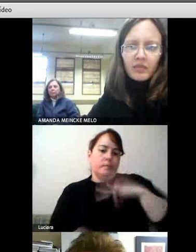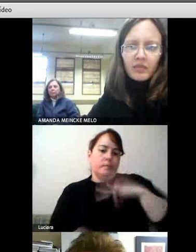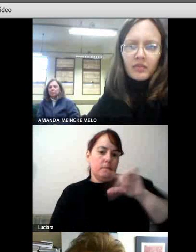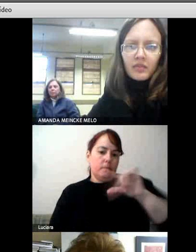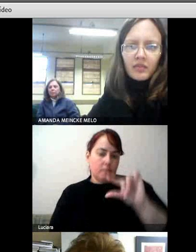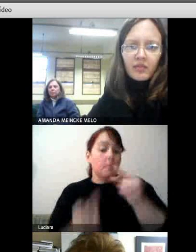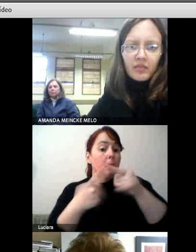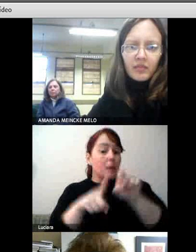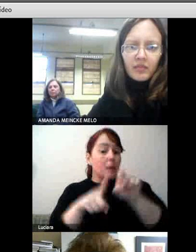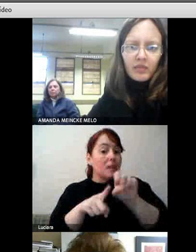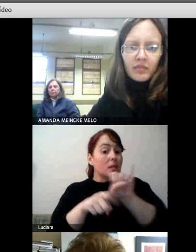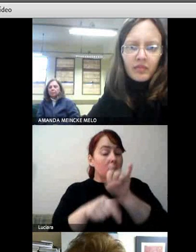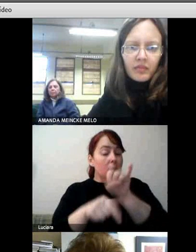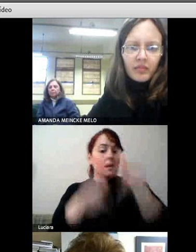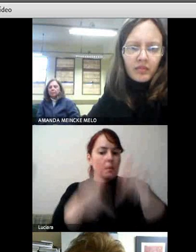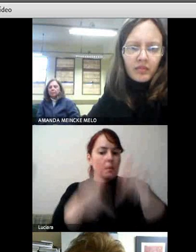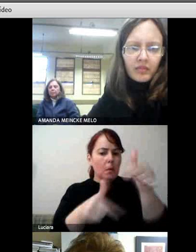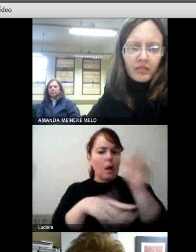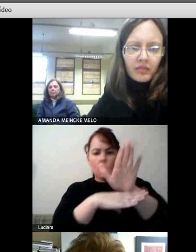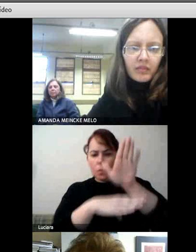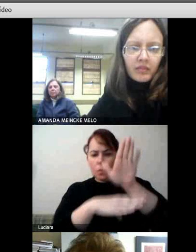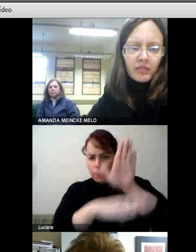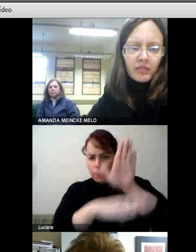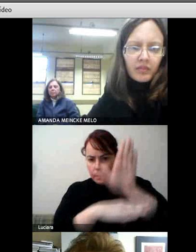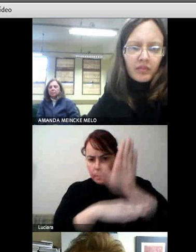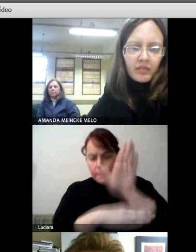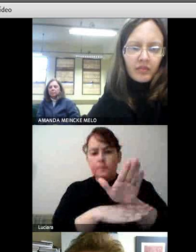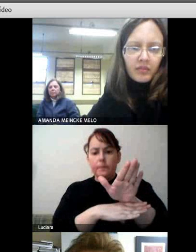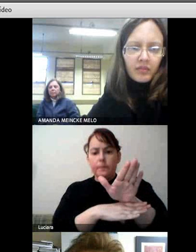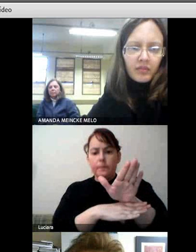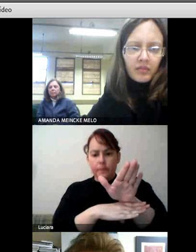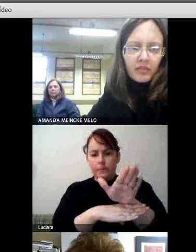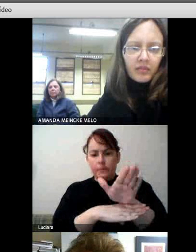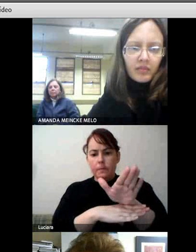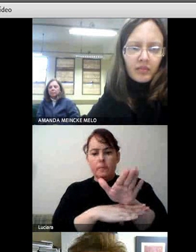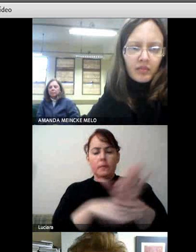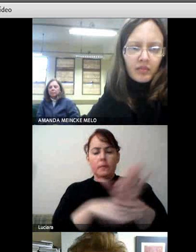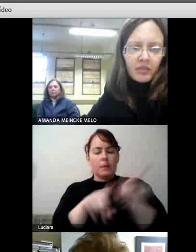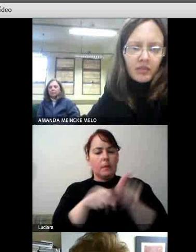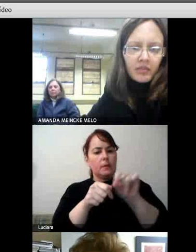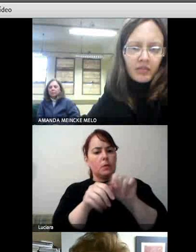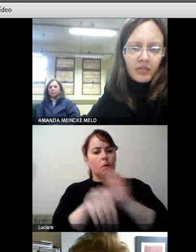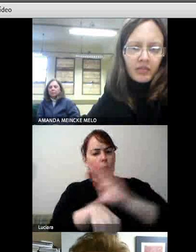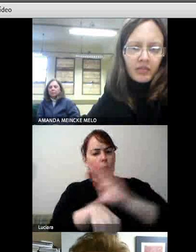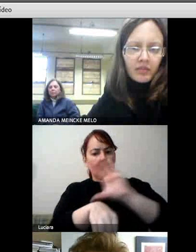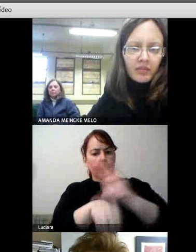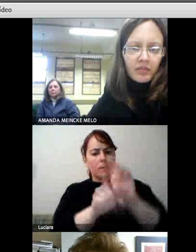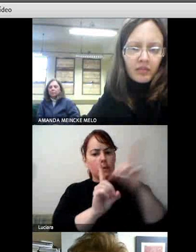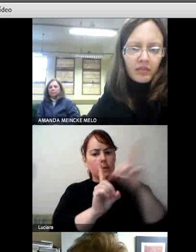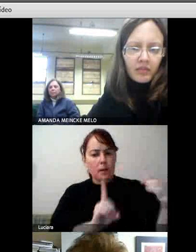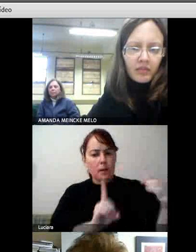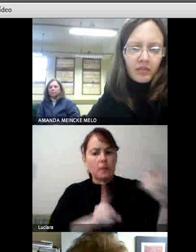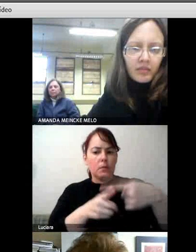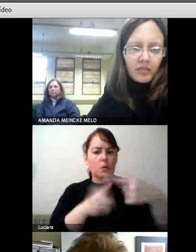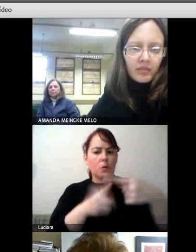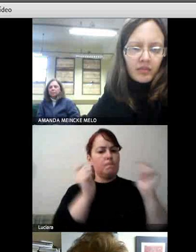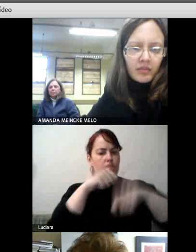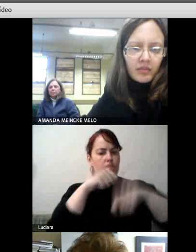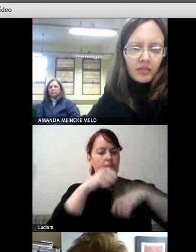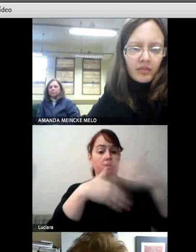formação muito fraca, muito, só para fazer uma tarefa, como a era industrial. Cada